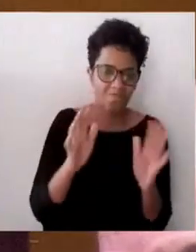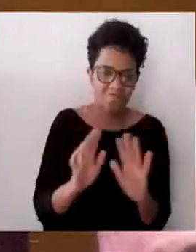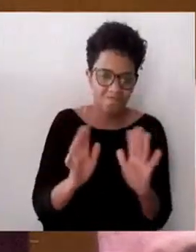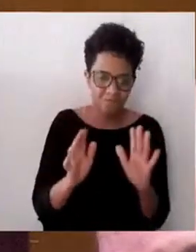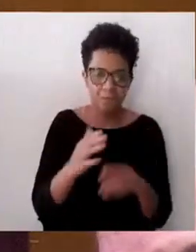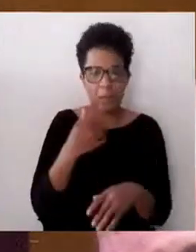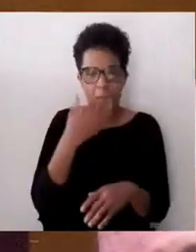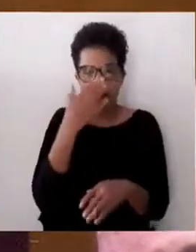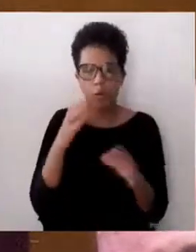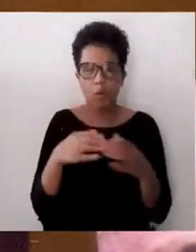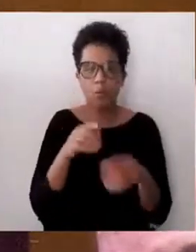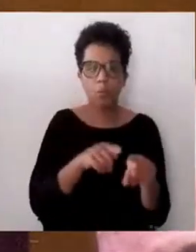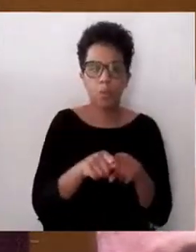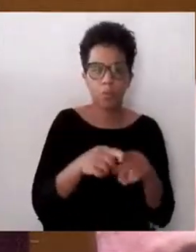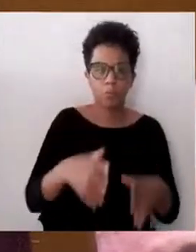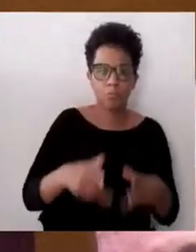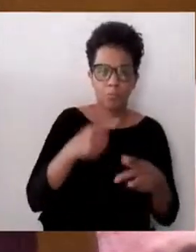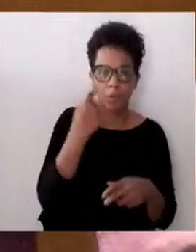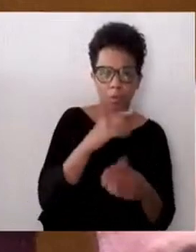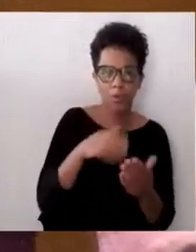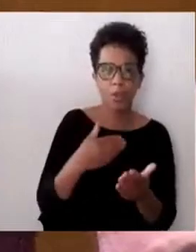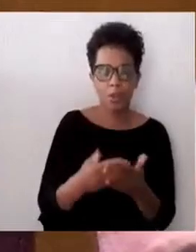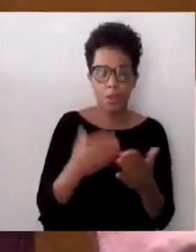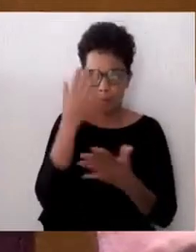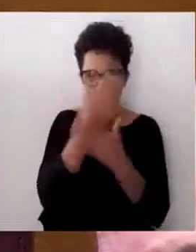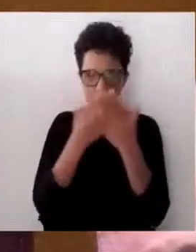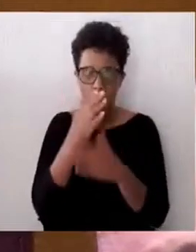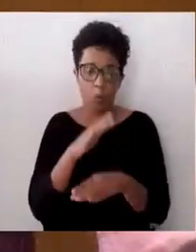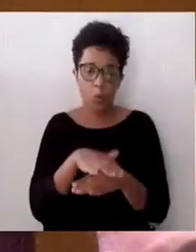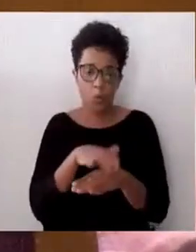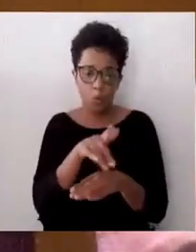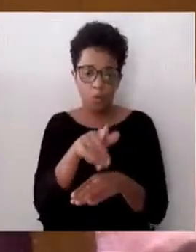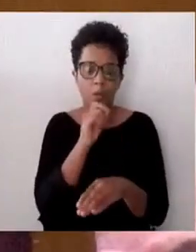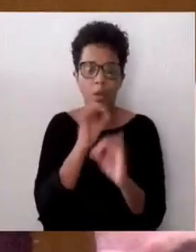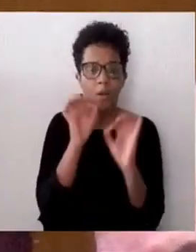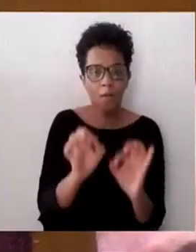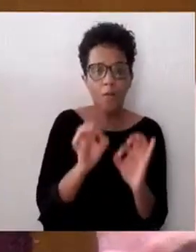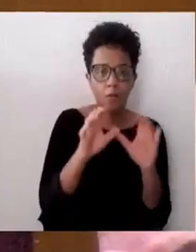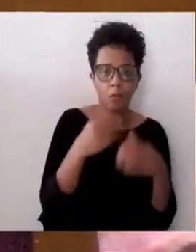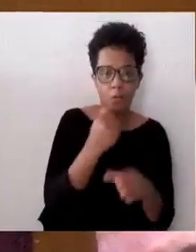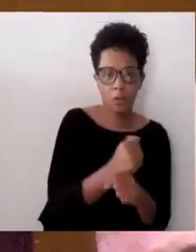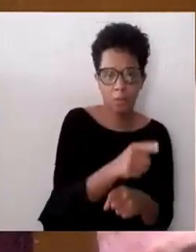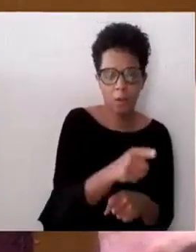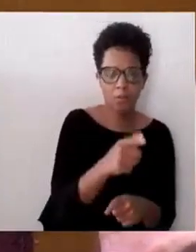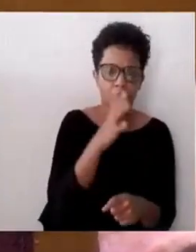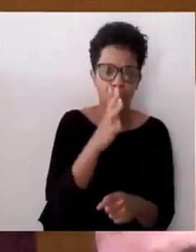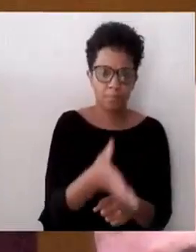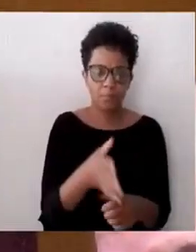o grupo político Avelino Oeiras pudesse alguma vez ser confundido com alguma vez fazer favores a esse Executivo. Isso não pode ser dito do